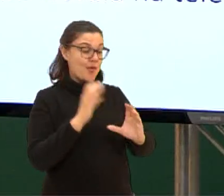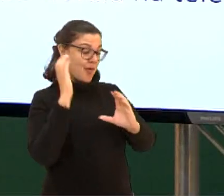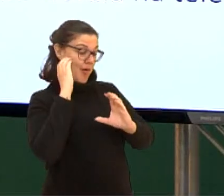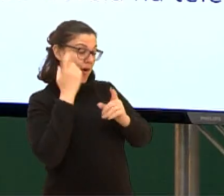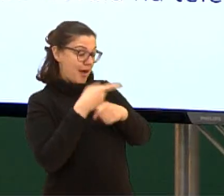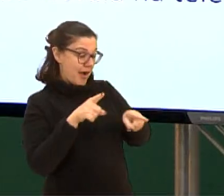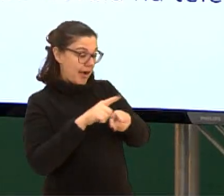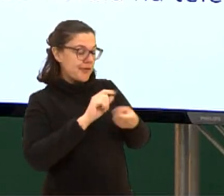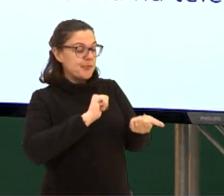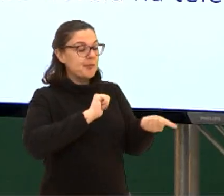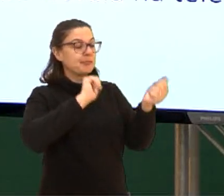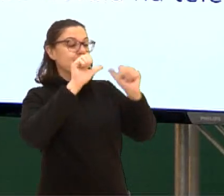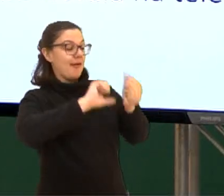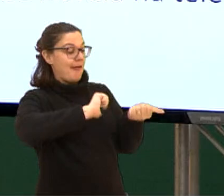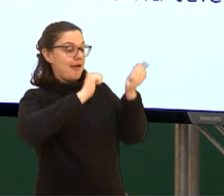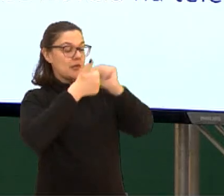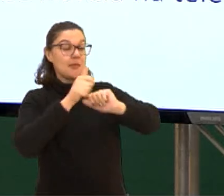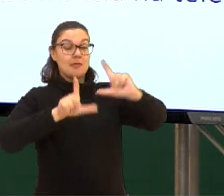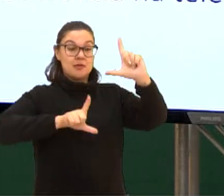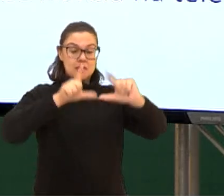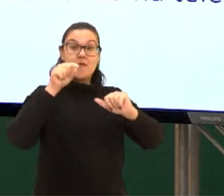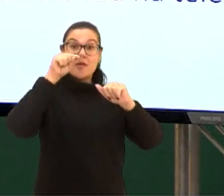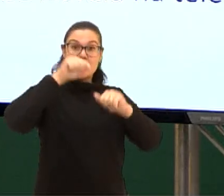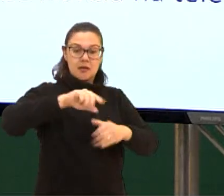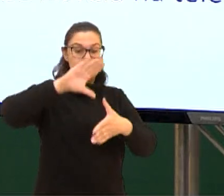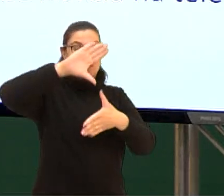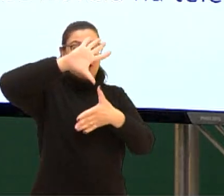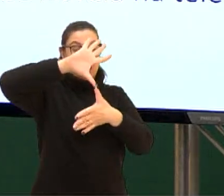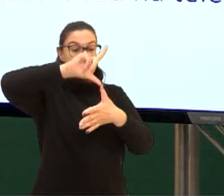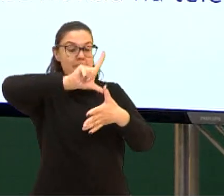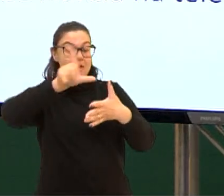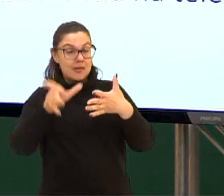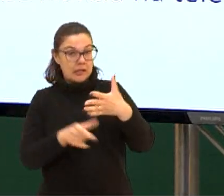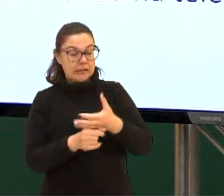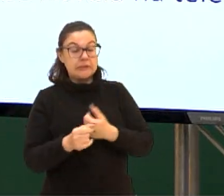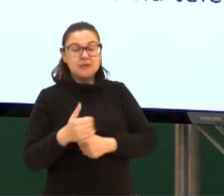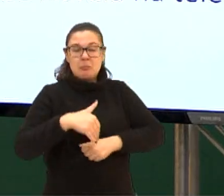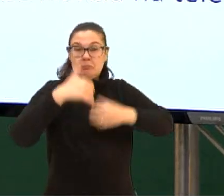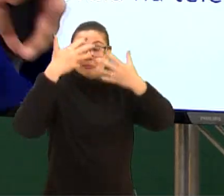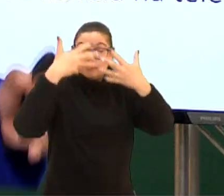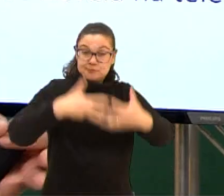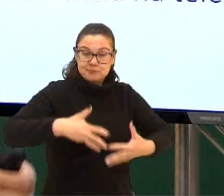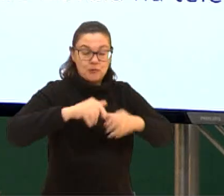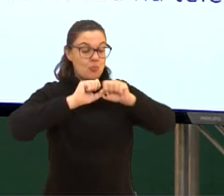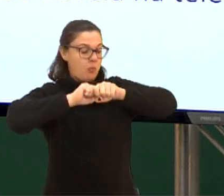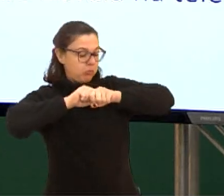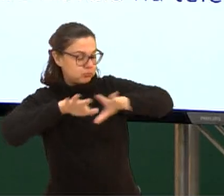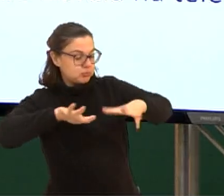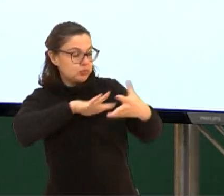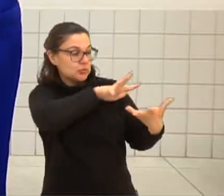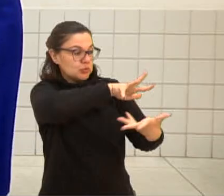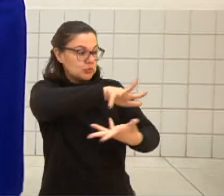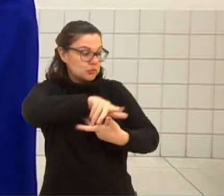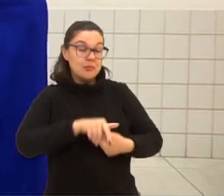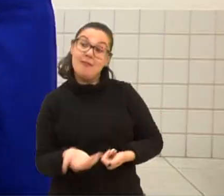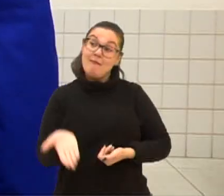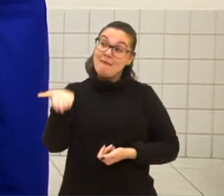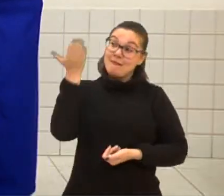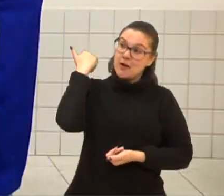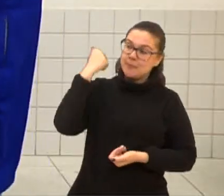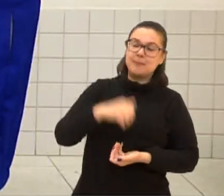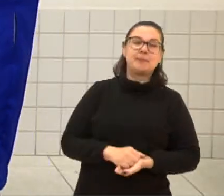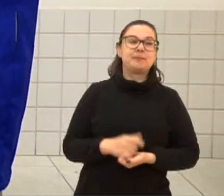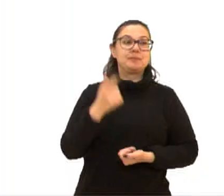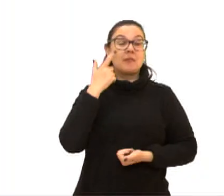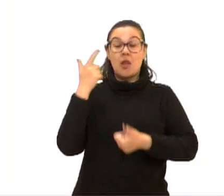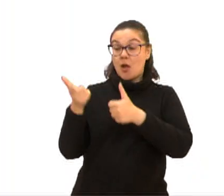para televisão. E a América Latina é um celeiro de telenovelas, espalhando para o mundo inteiro, né? Vamos lá, Bruno. Bora. Então,